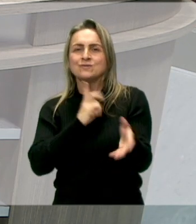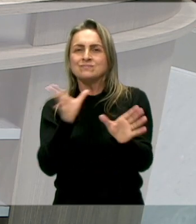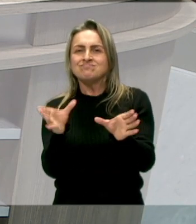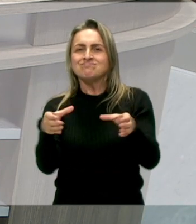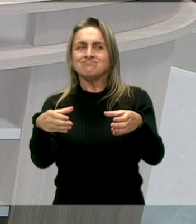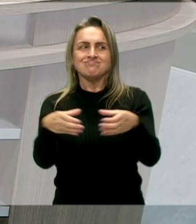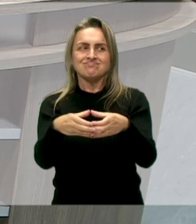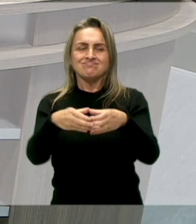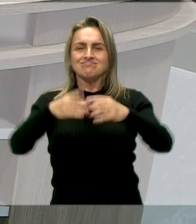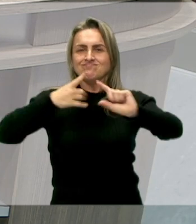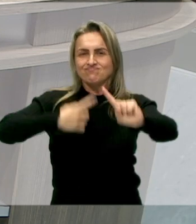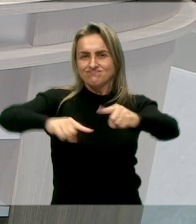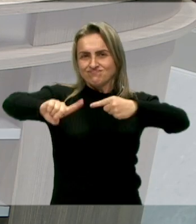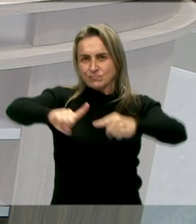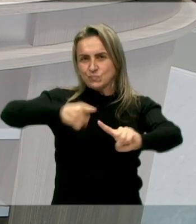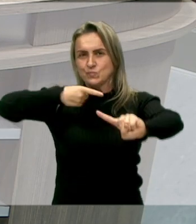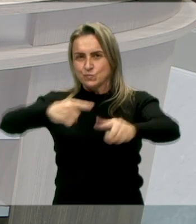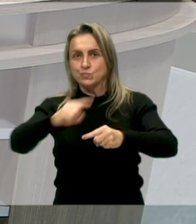temos